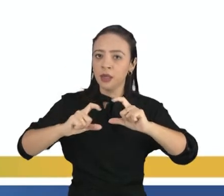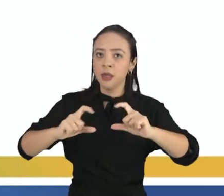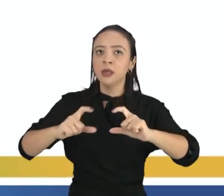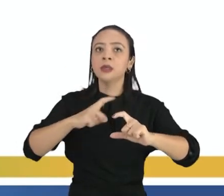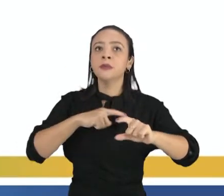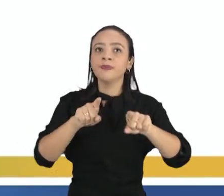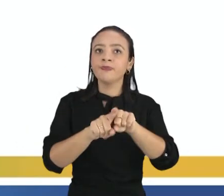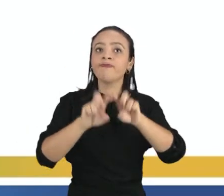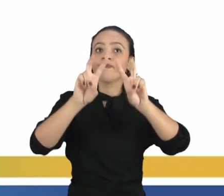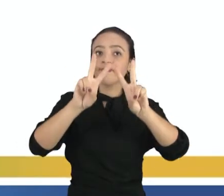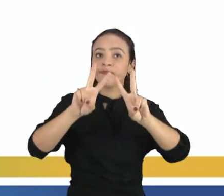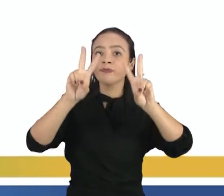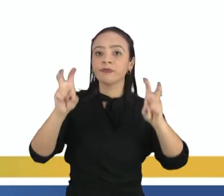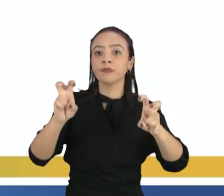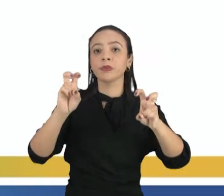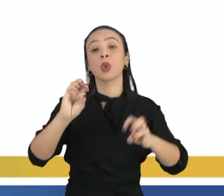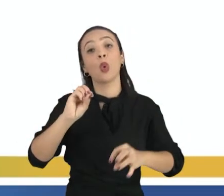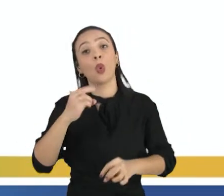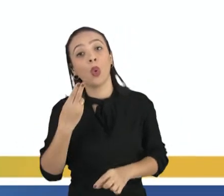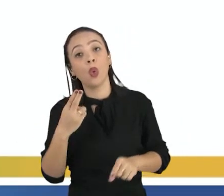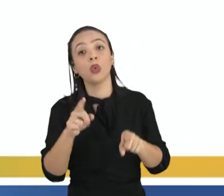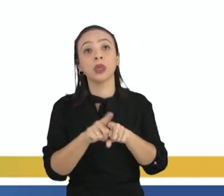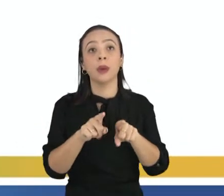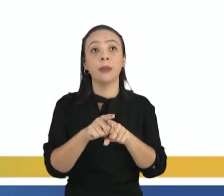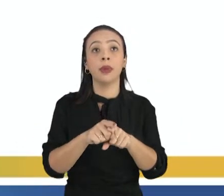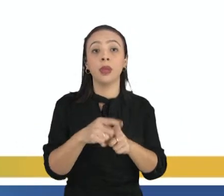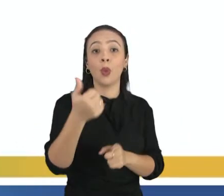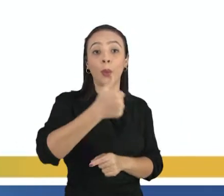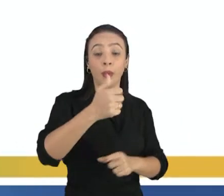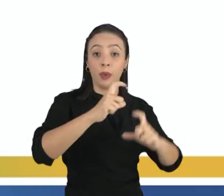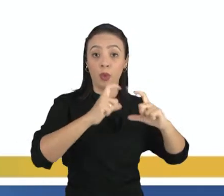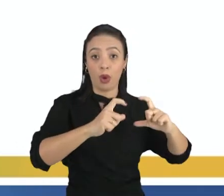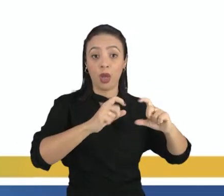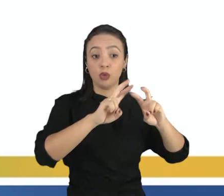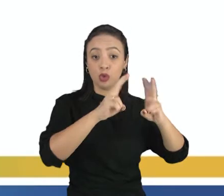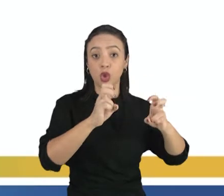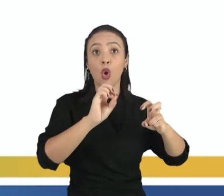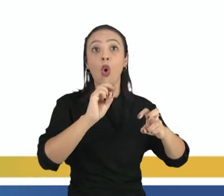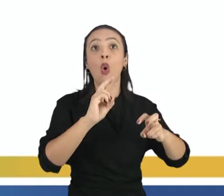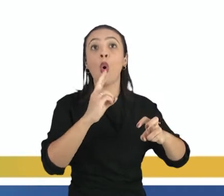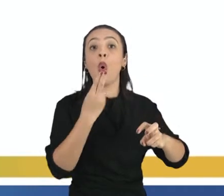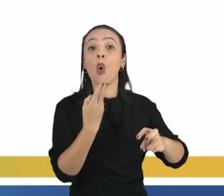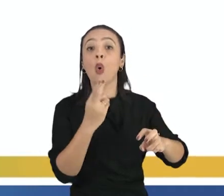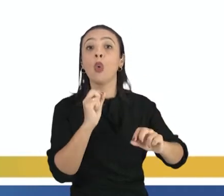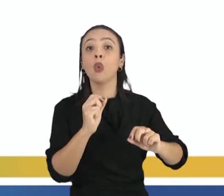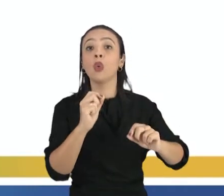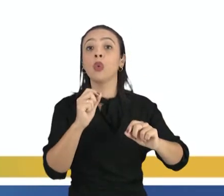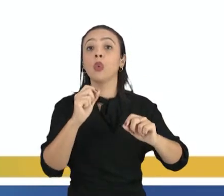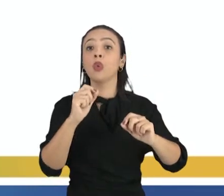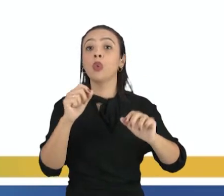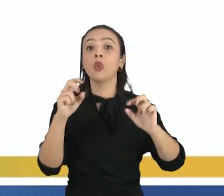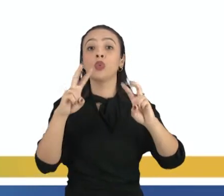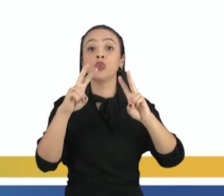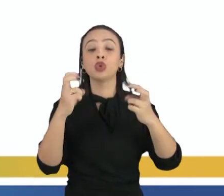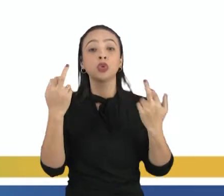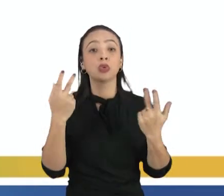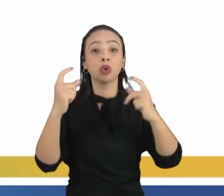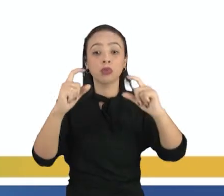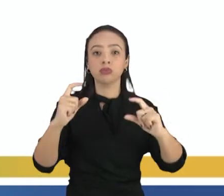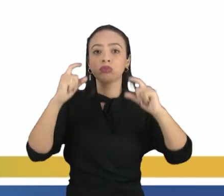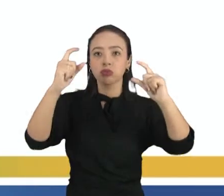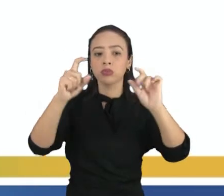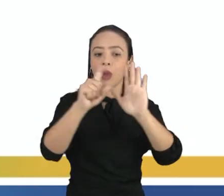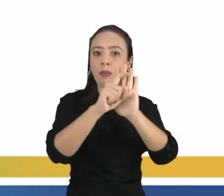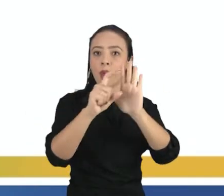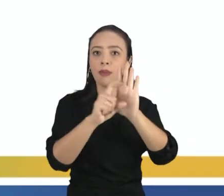geralmente têm um título, ou esse título ele está no primeiro quadro, ou ele fica como um título comum de um texto em